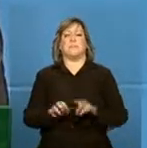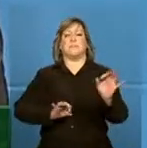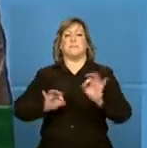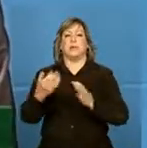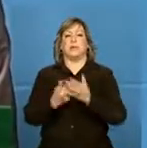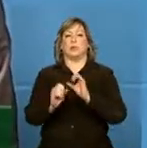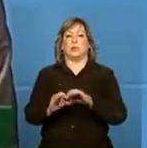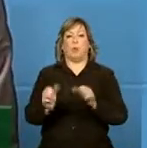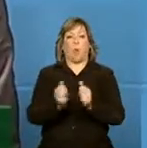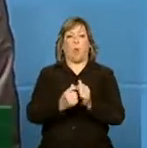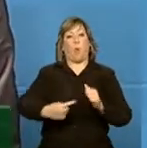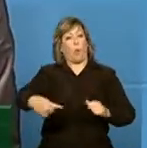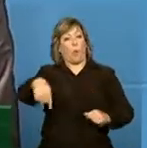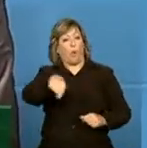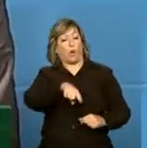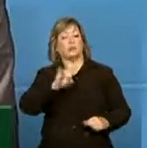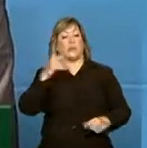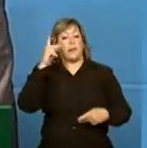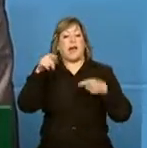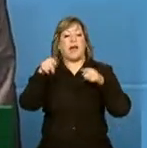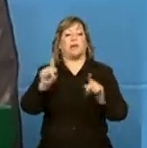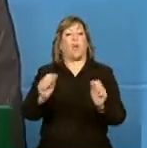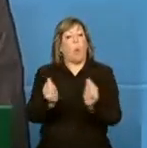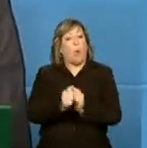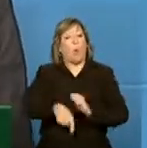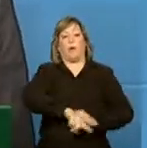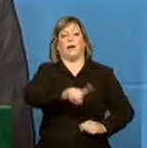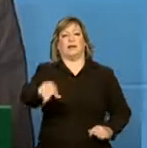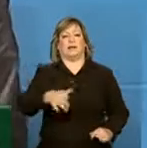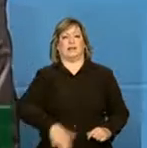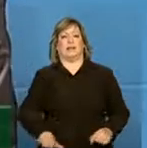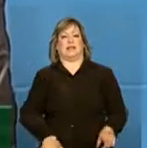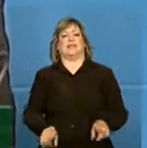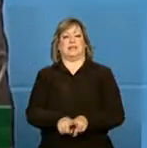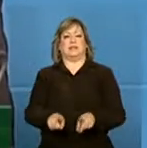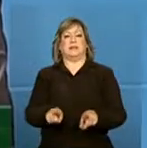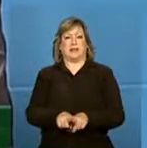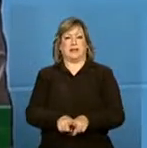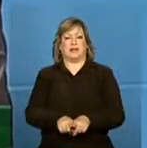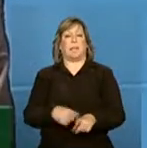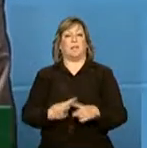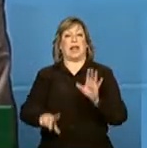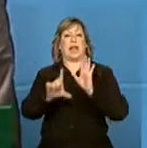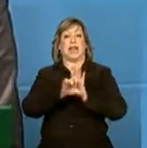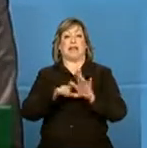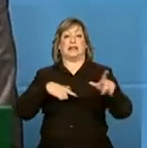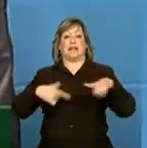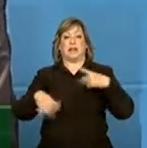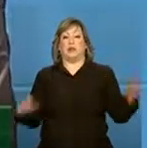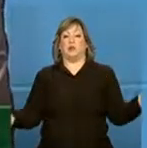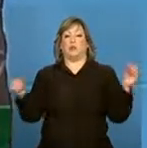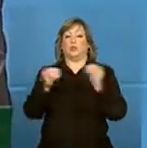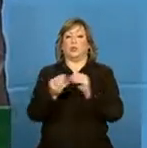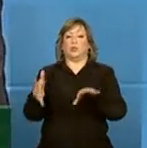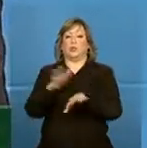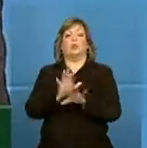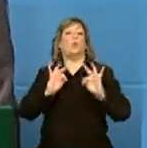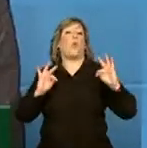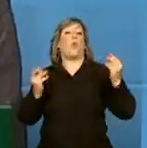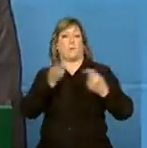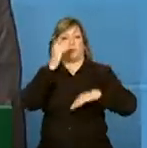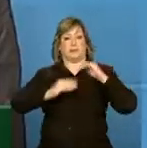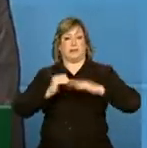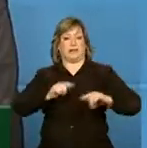educacionais com elas e não só para elas, as crianças, além de garantir que a lei trabalhista inclua todos os trabalhadores,